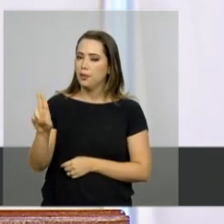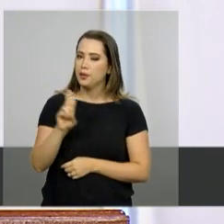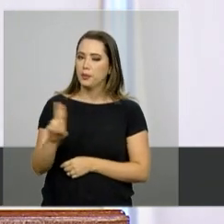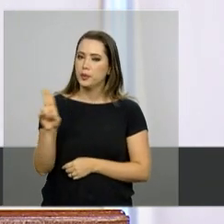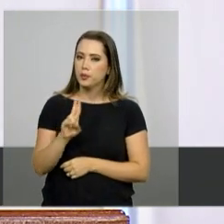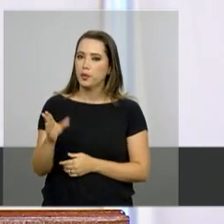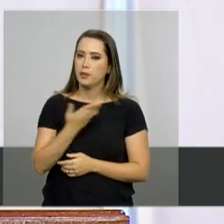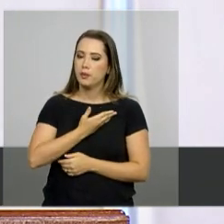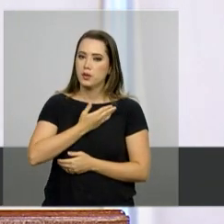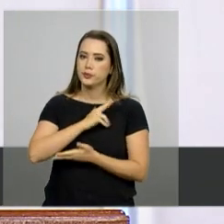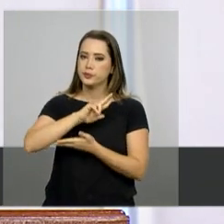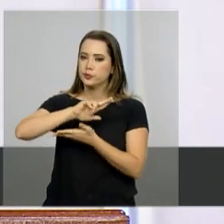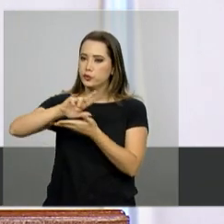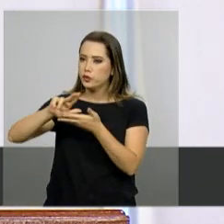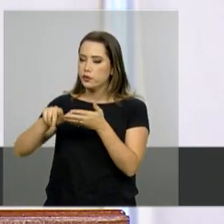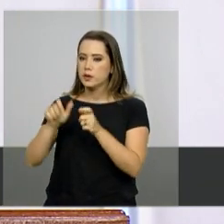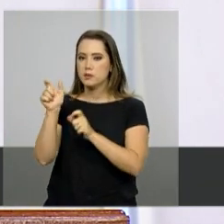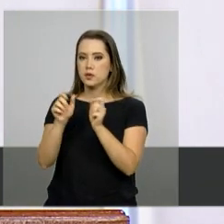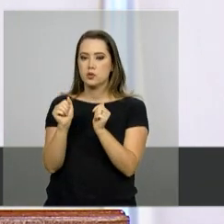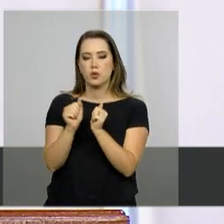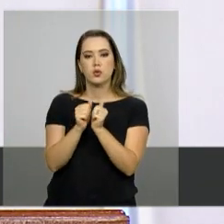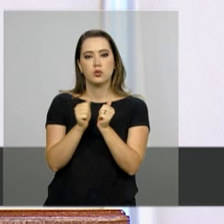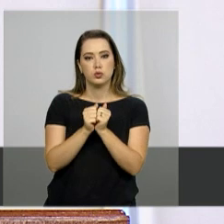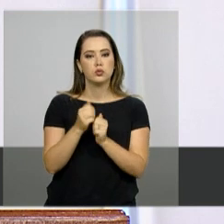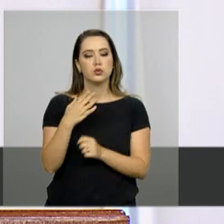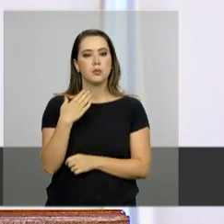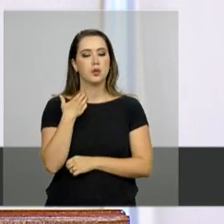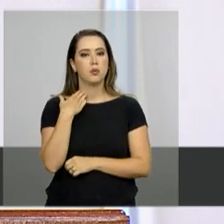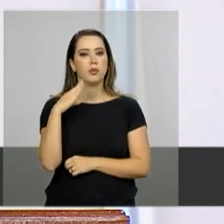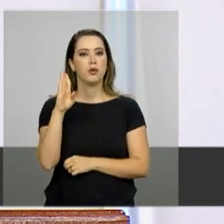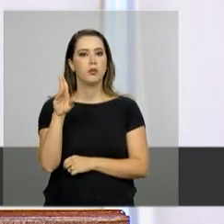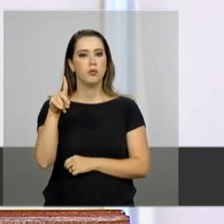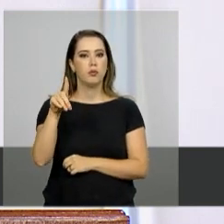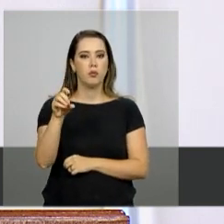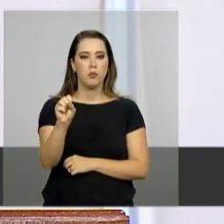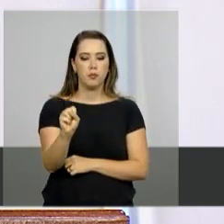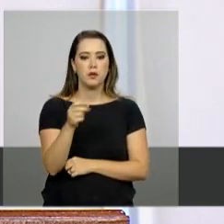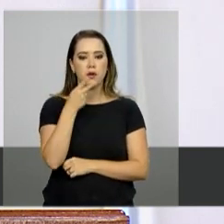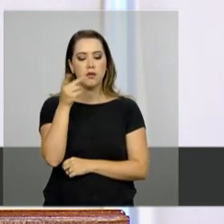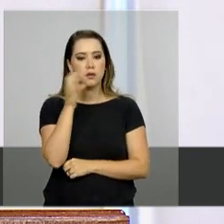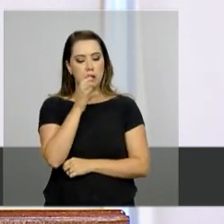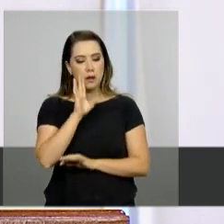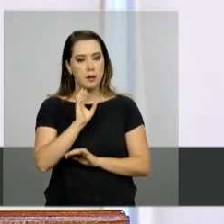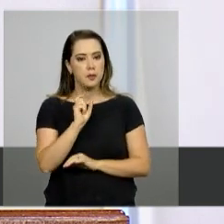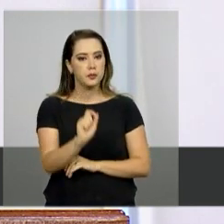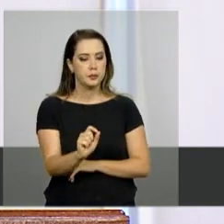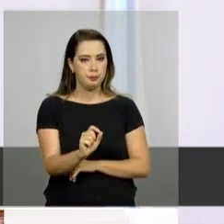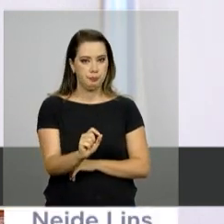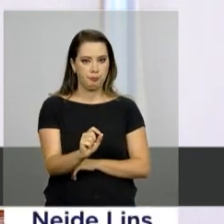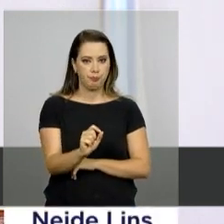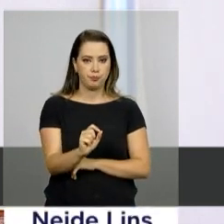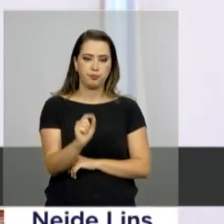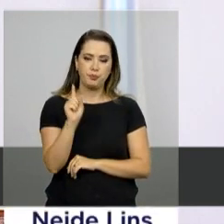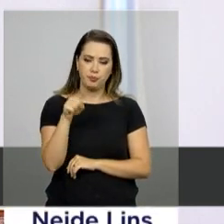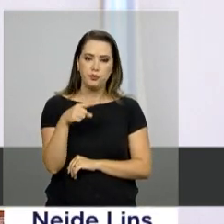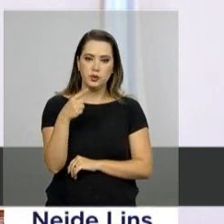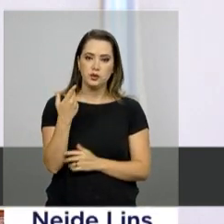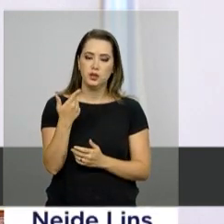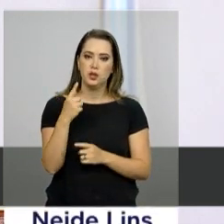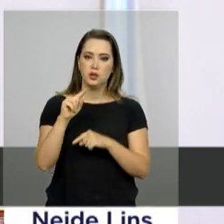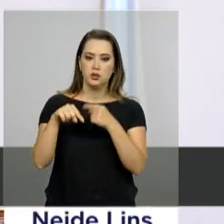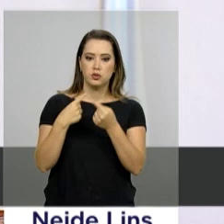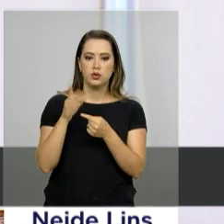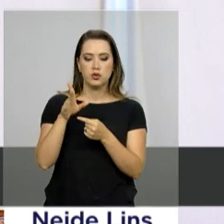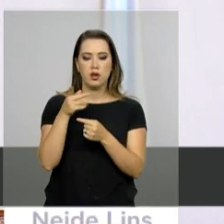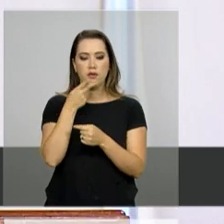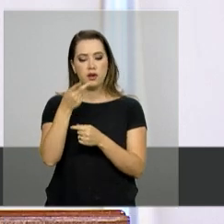os companheiros do bnds eles é muito rapidamente e naturalmente reproduzido